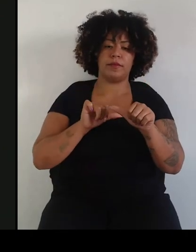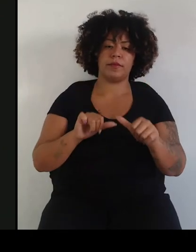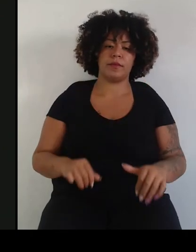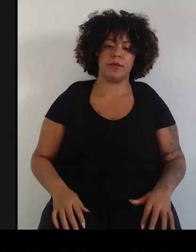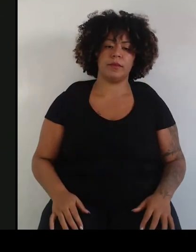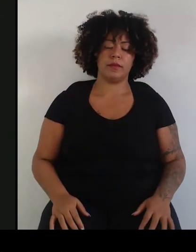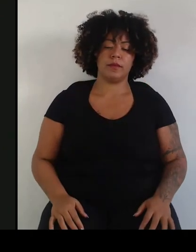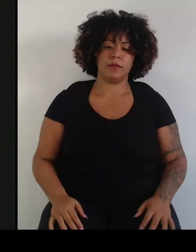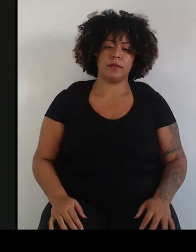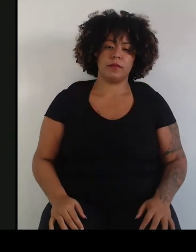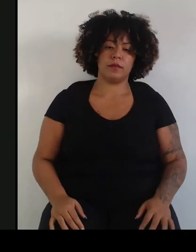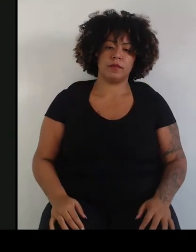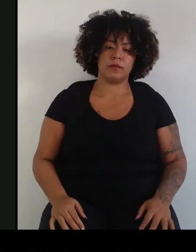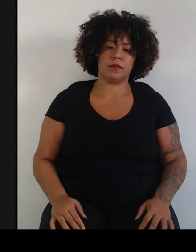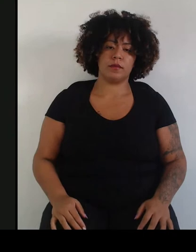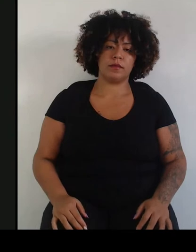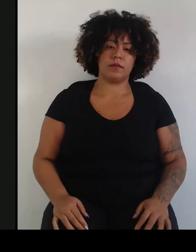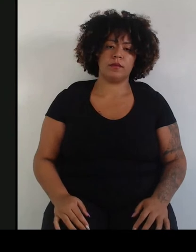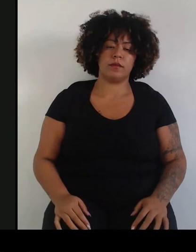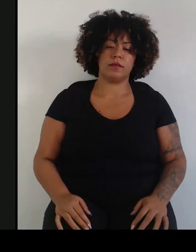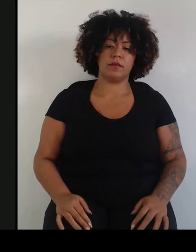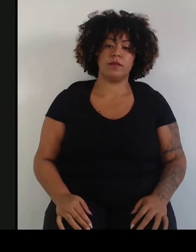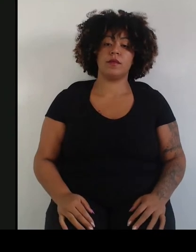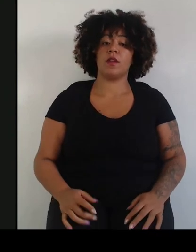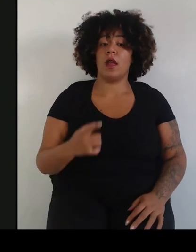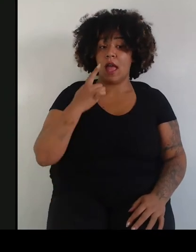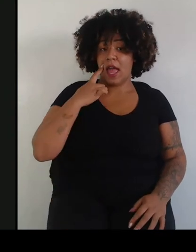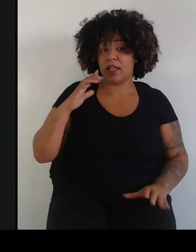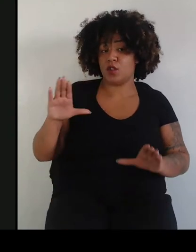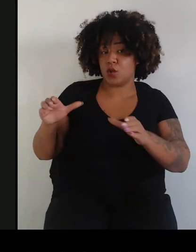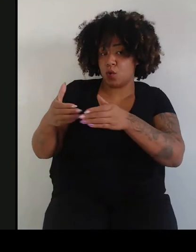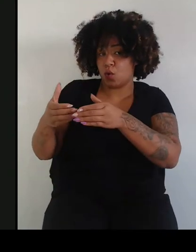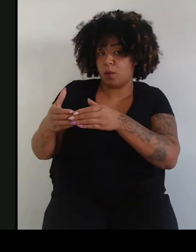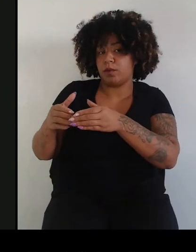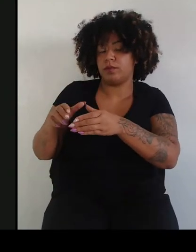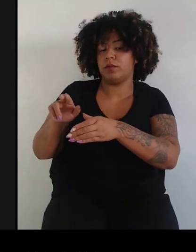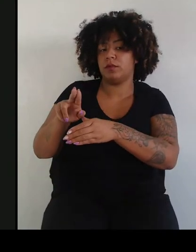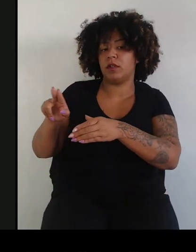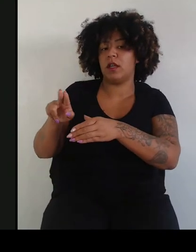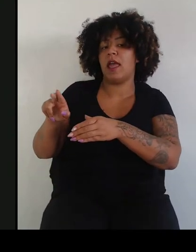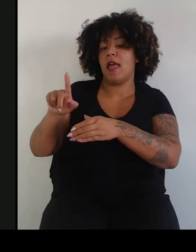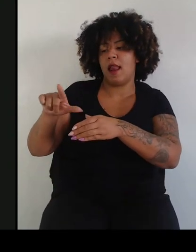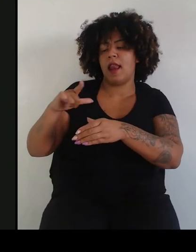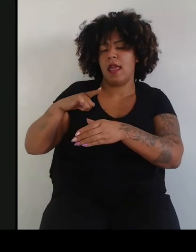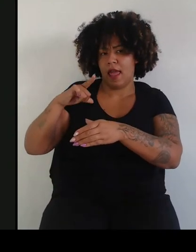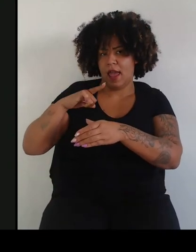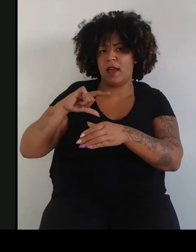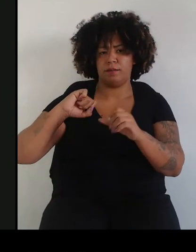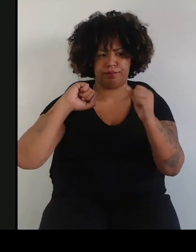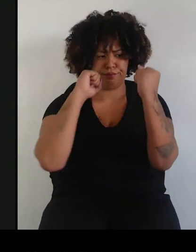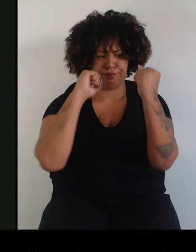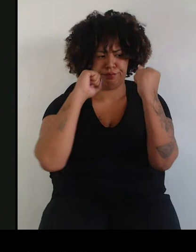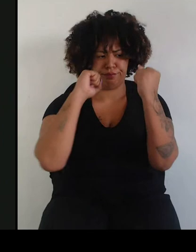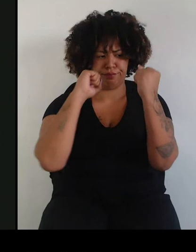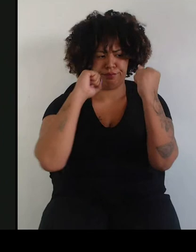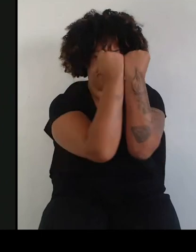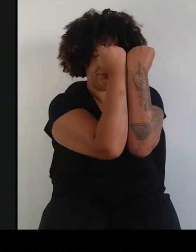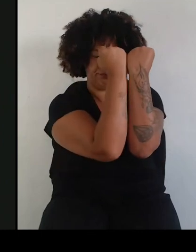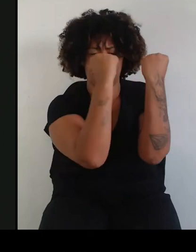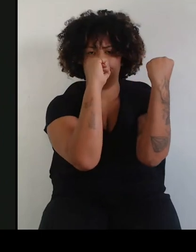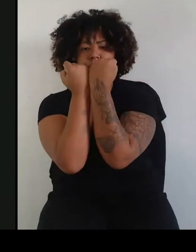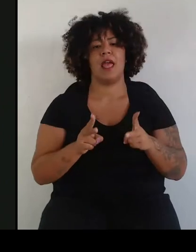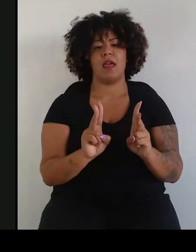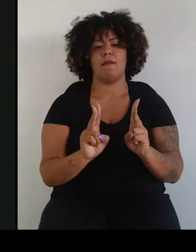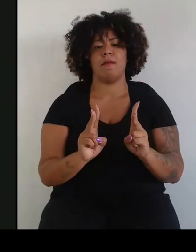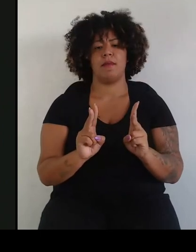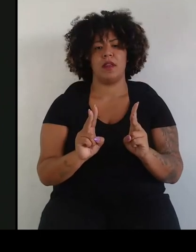os Tapuias eram muito ferozes se defendiam e observem que essa